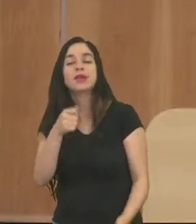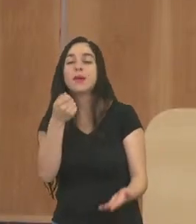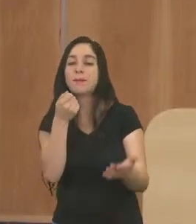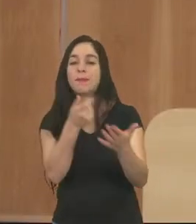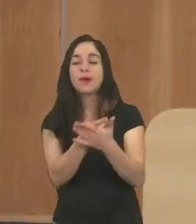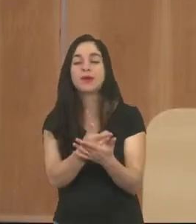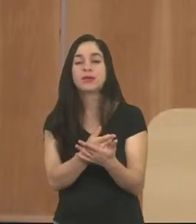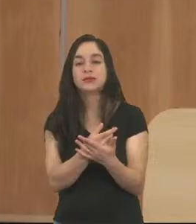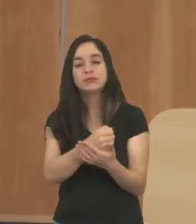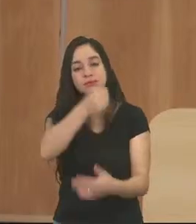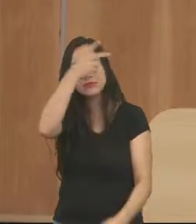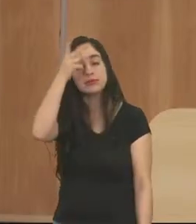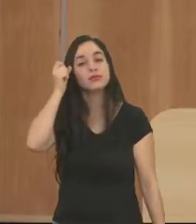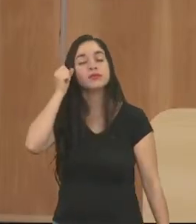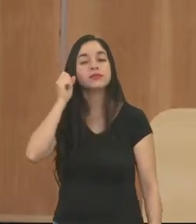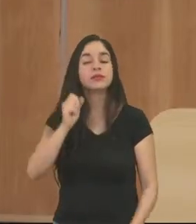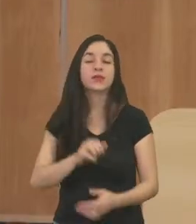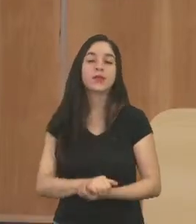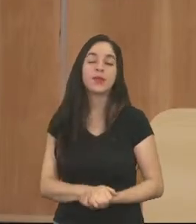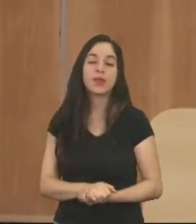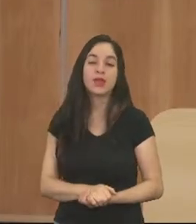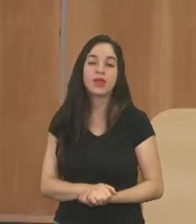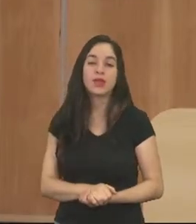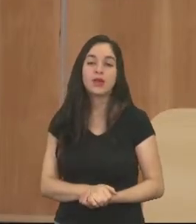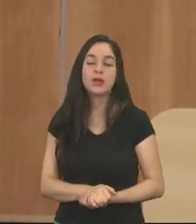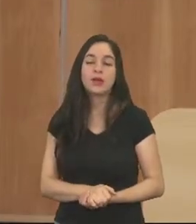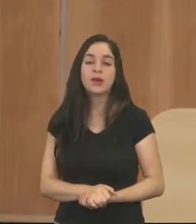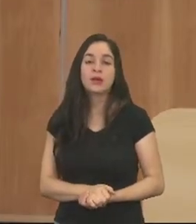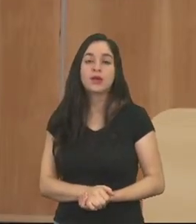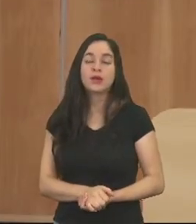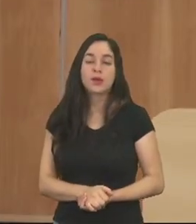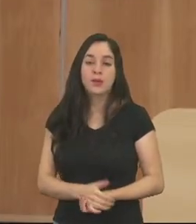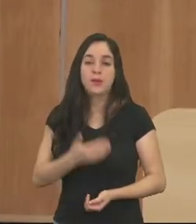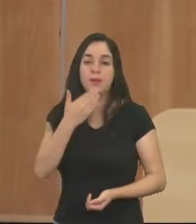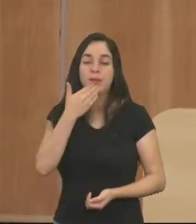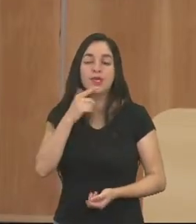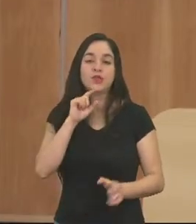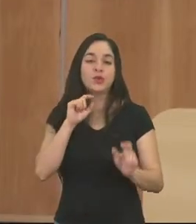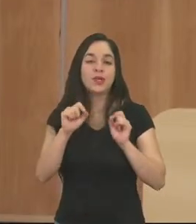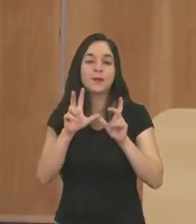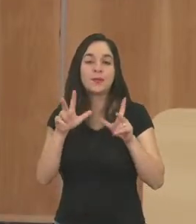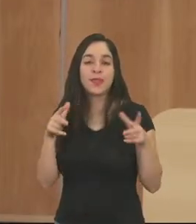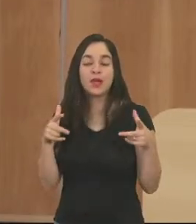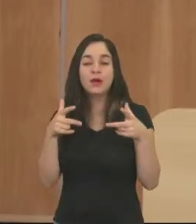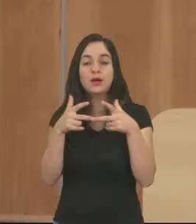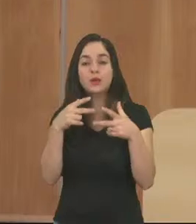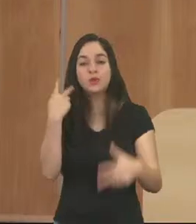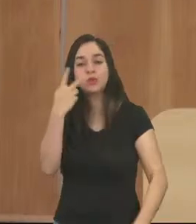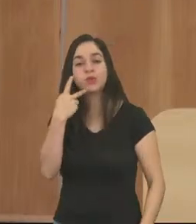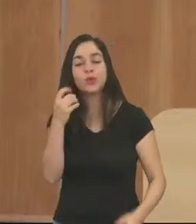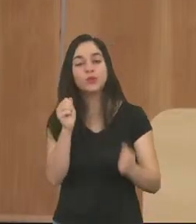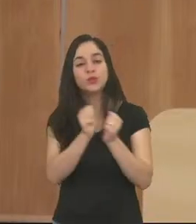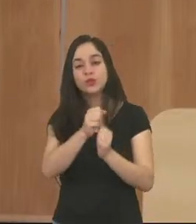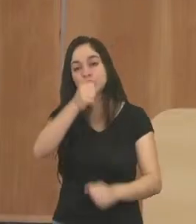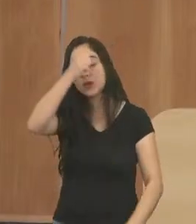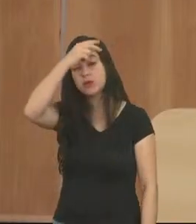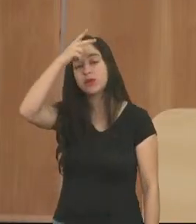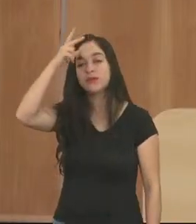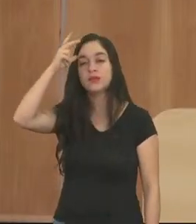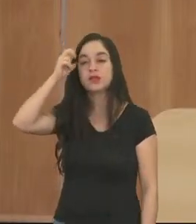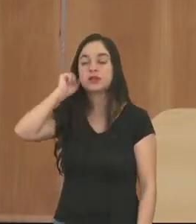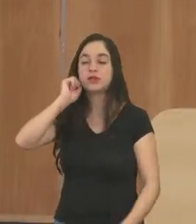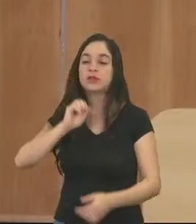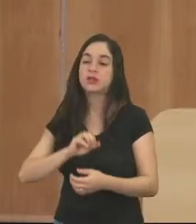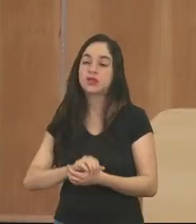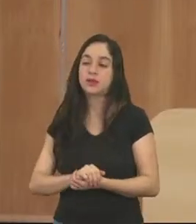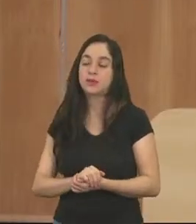à frente. Um outro pedido, para que a Câmara de Vereadores, junto com a Prefeitura, agilize o